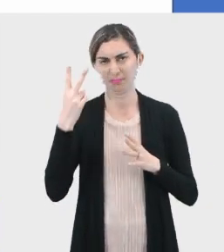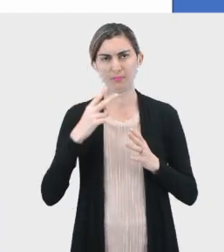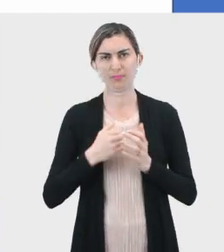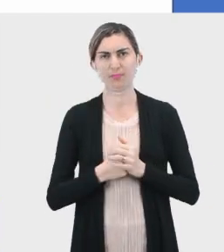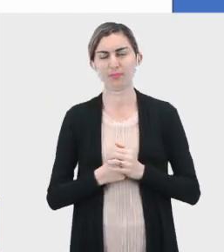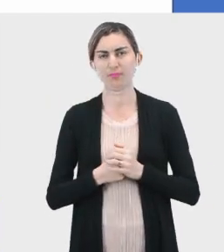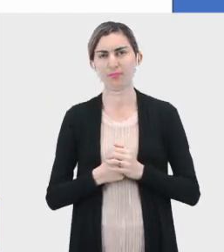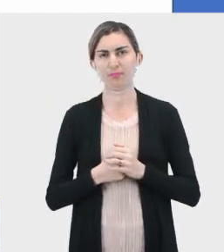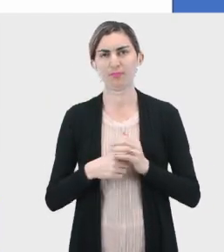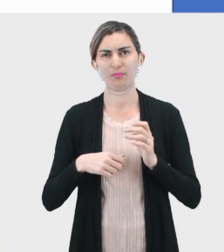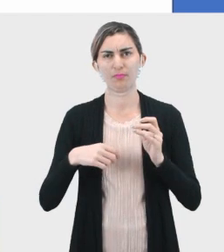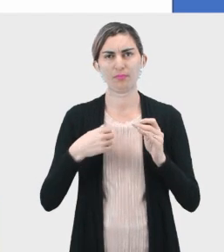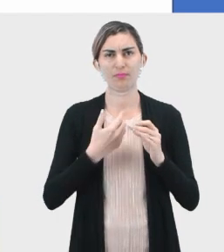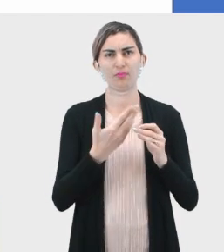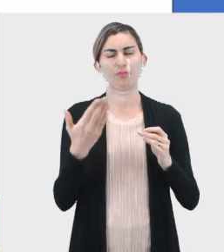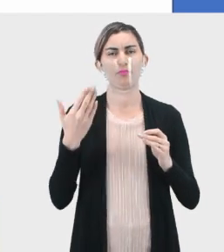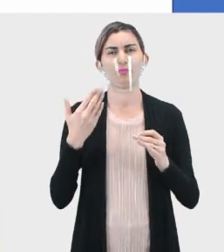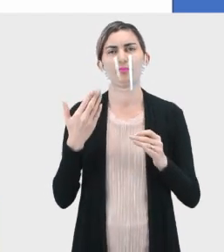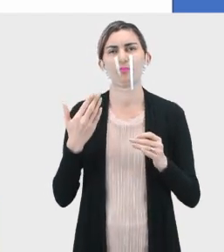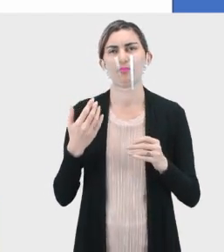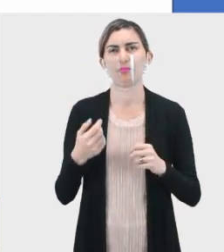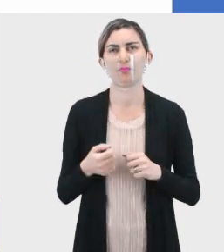Pretty, bonita.